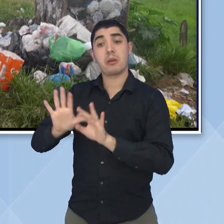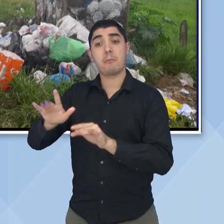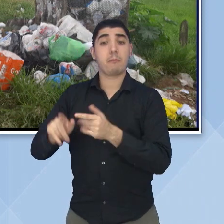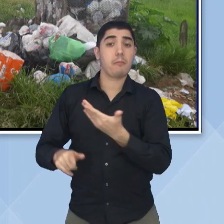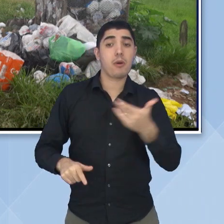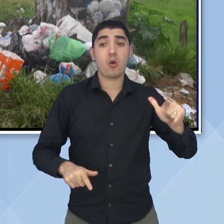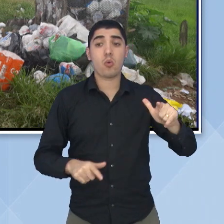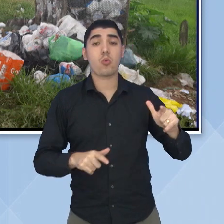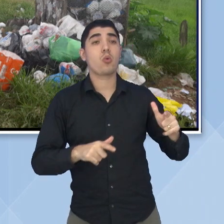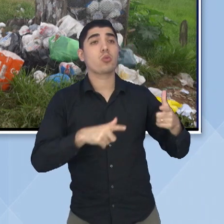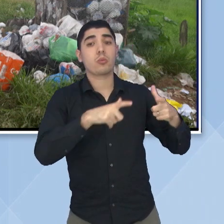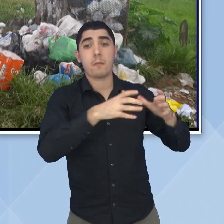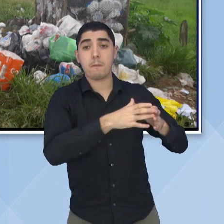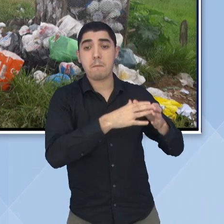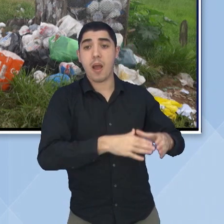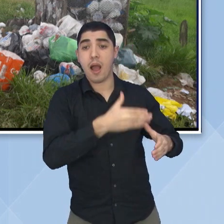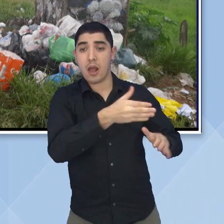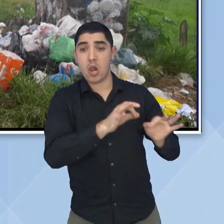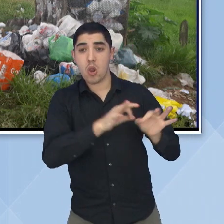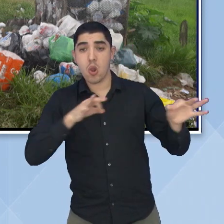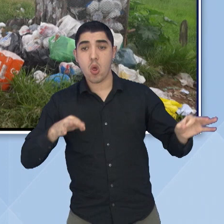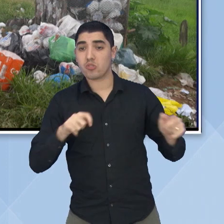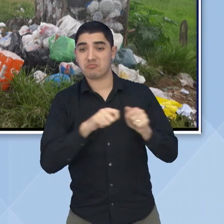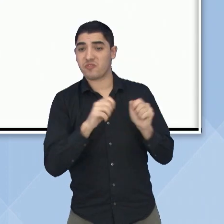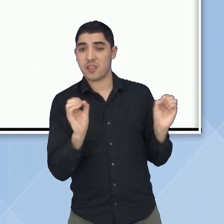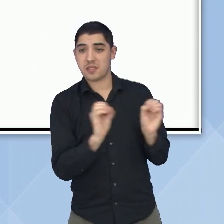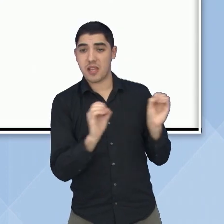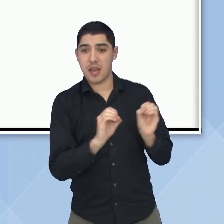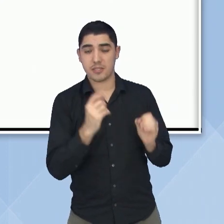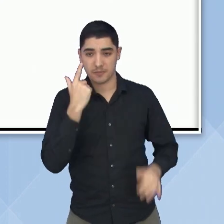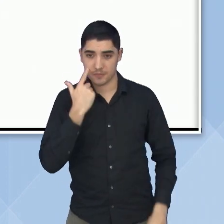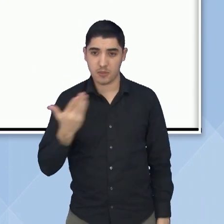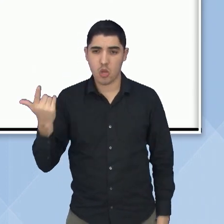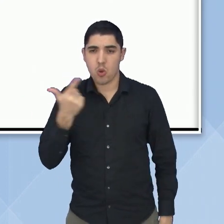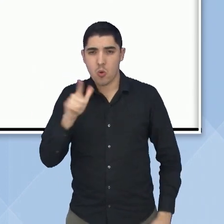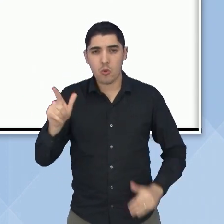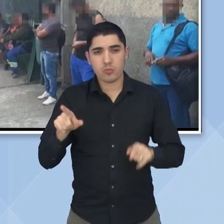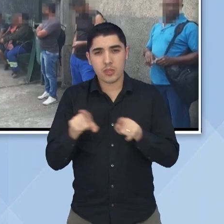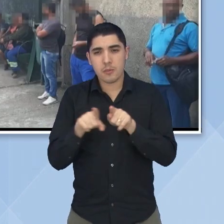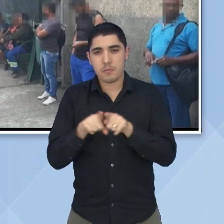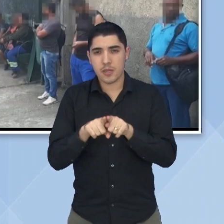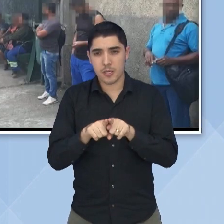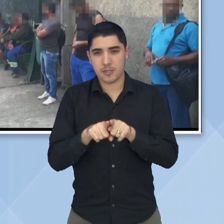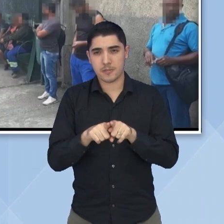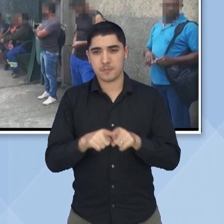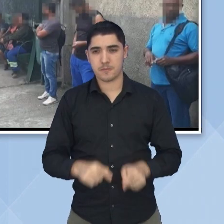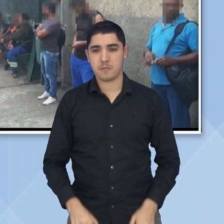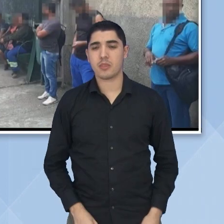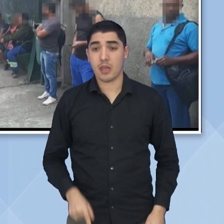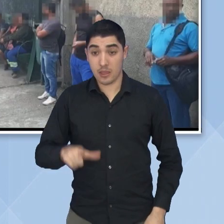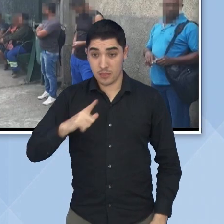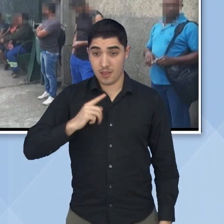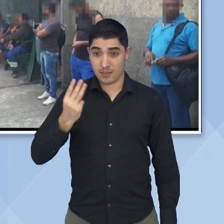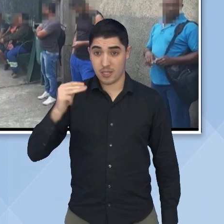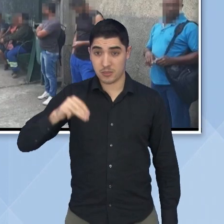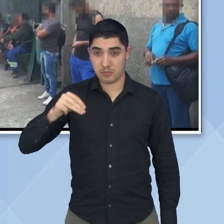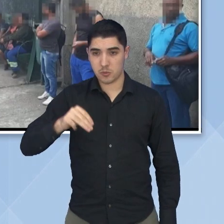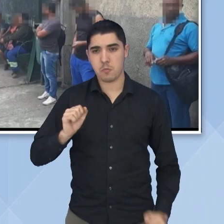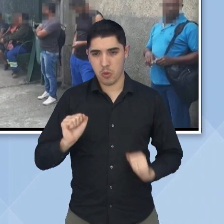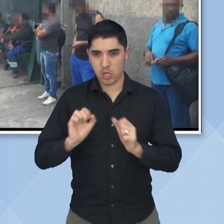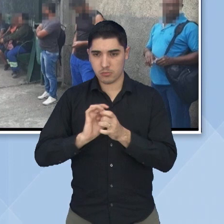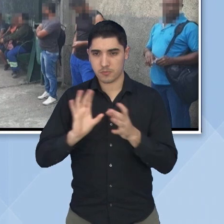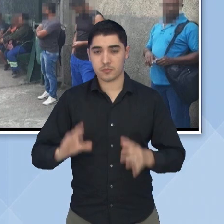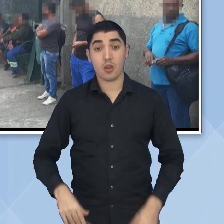nobre da cidade. E por favor, eu queria falar ao final aí só mais um pouquinho. Pode falar, tem 3 minutos. Isso daqui é